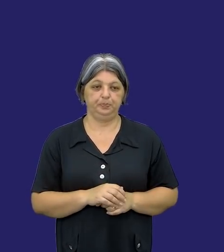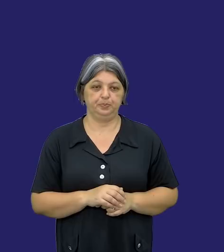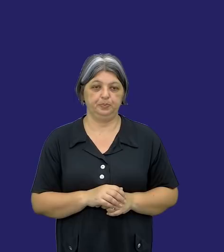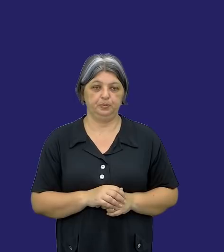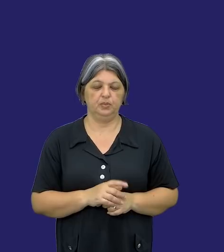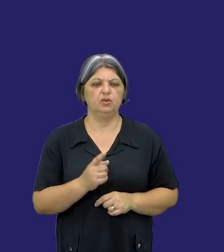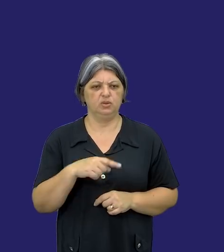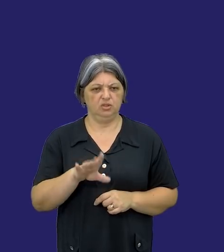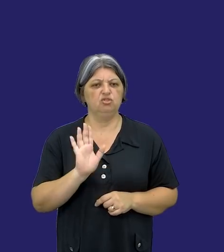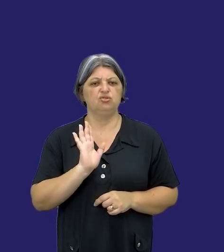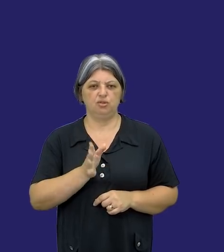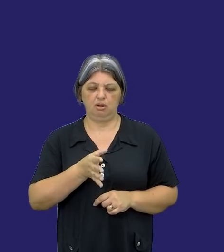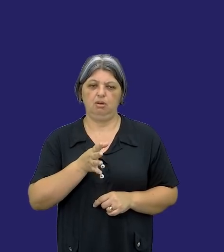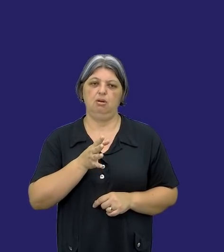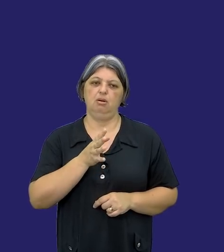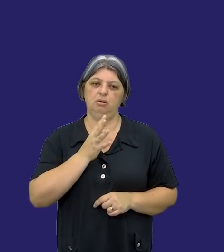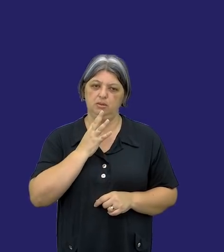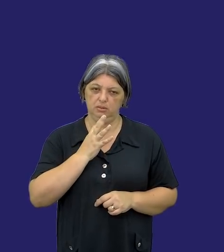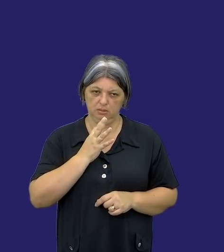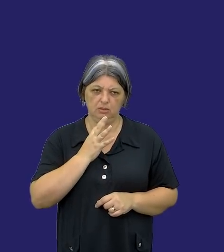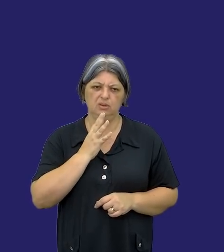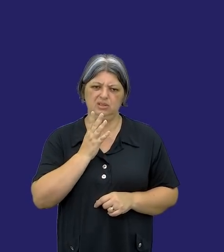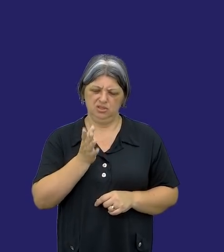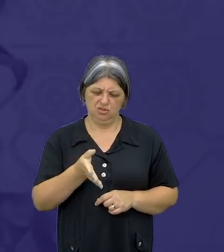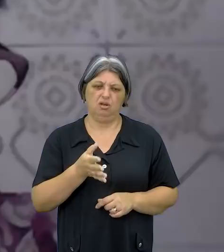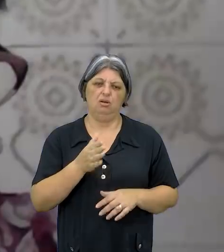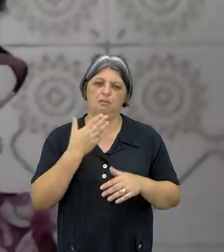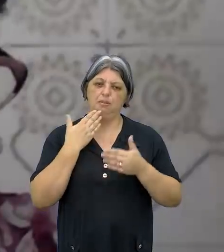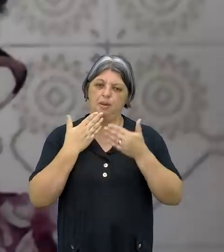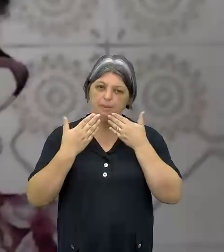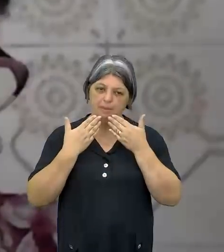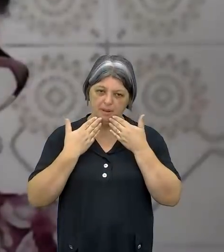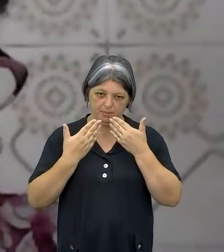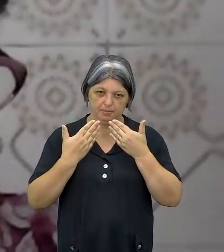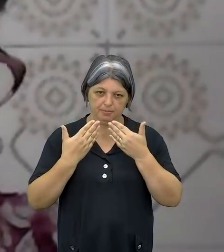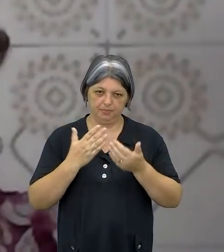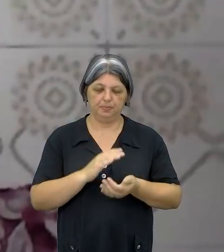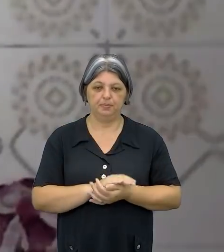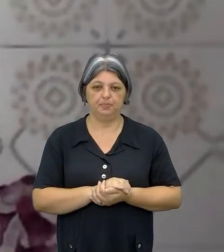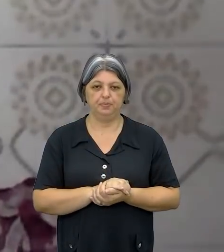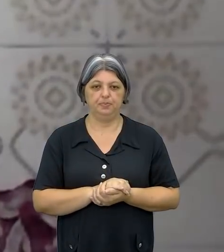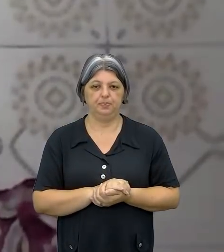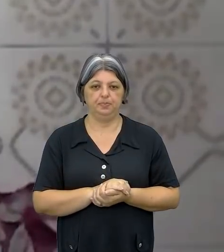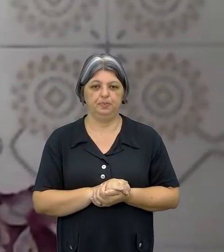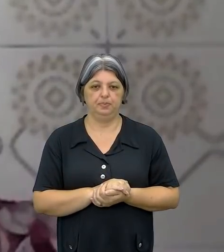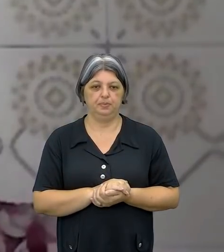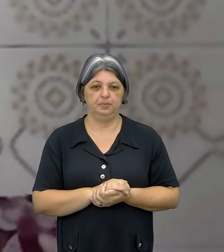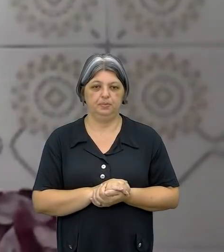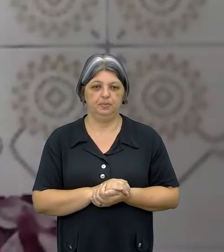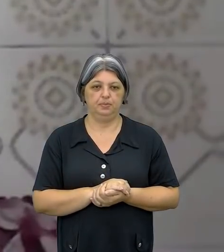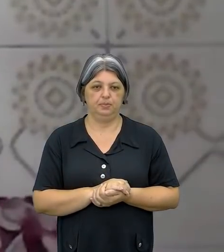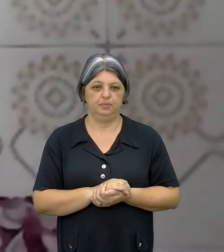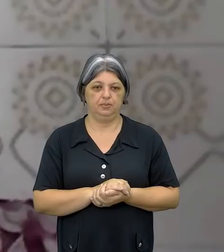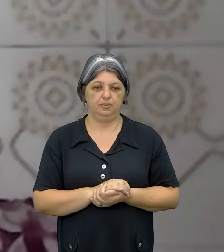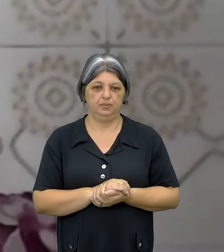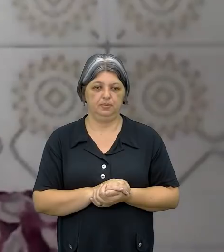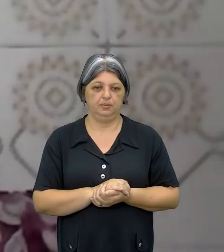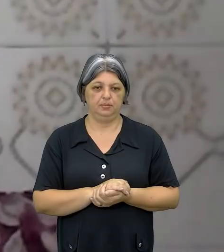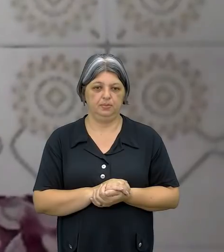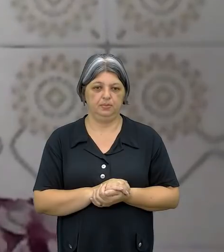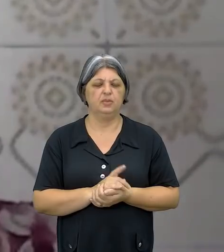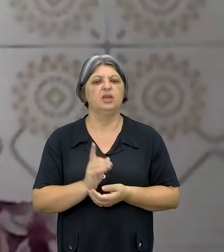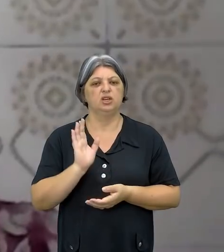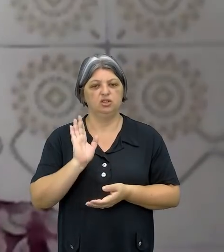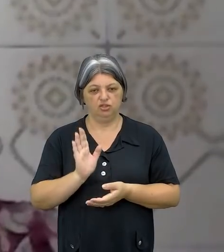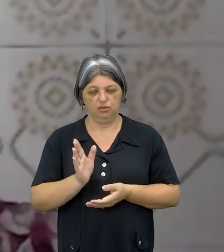já conversaram sobre, né? Tá. Aqui vocês já